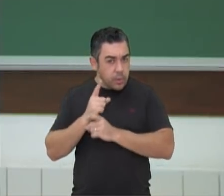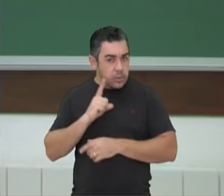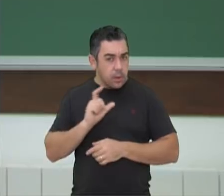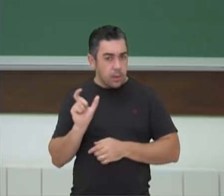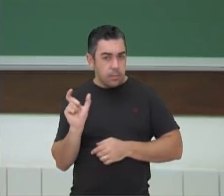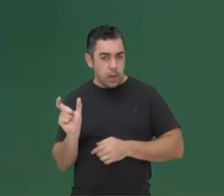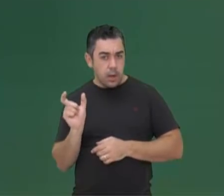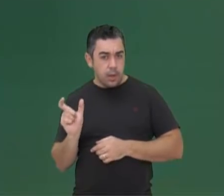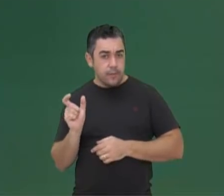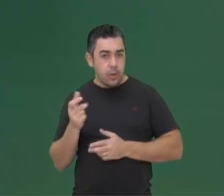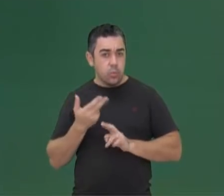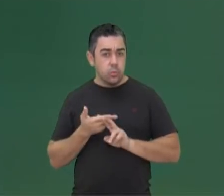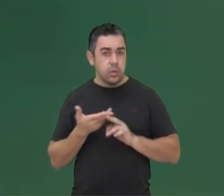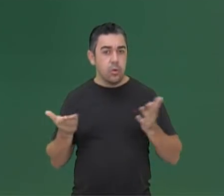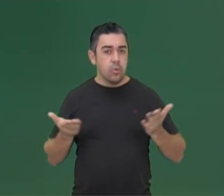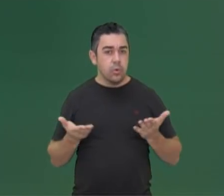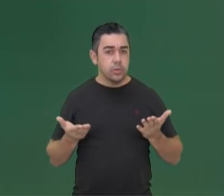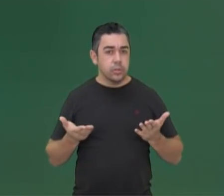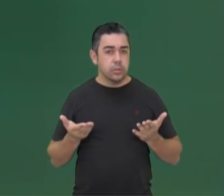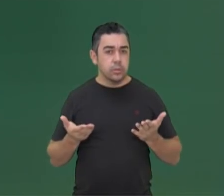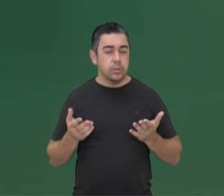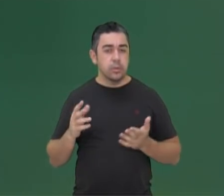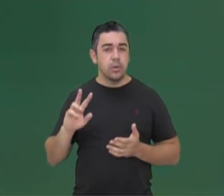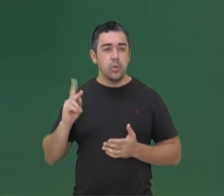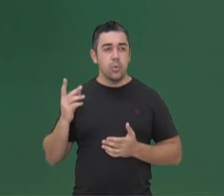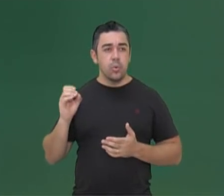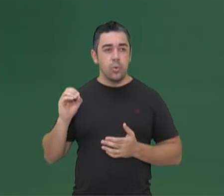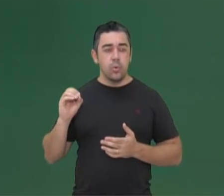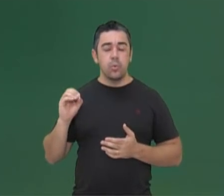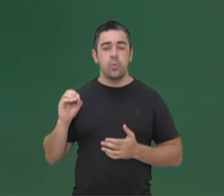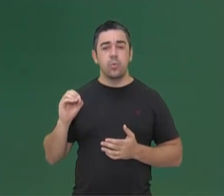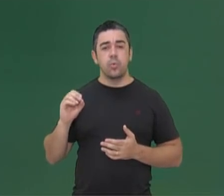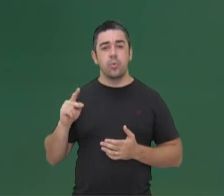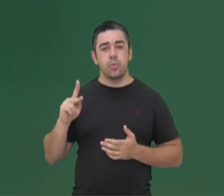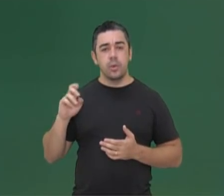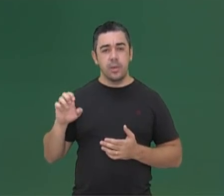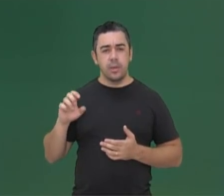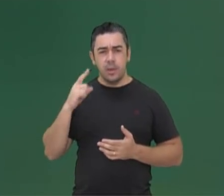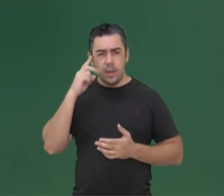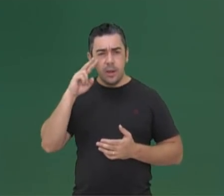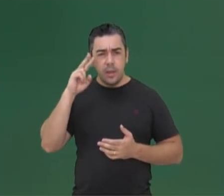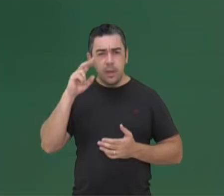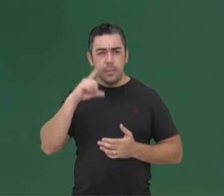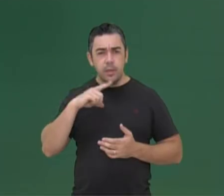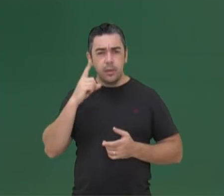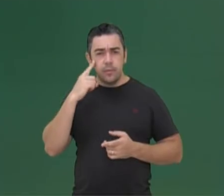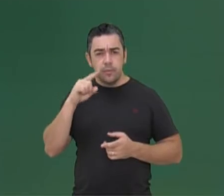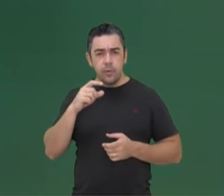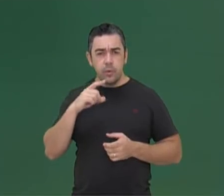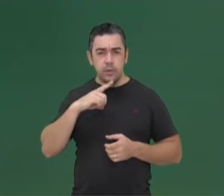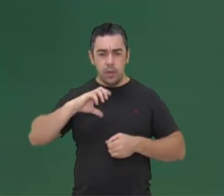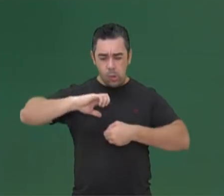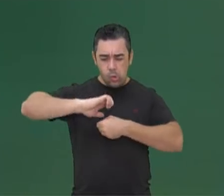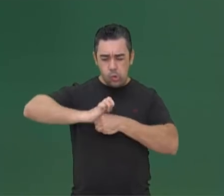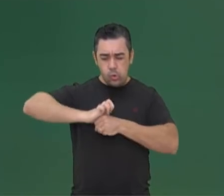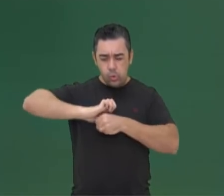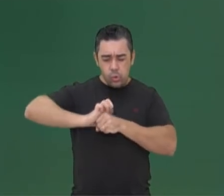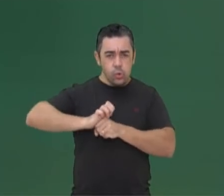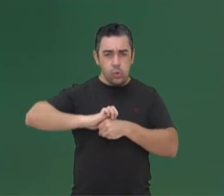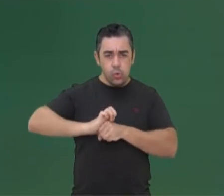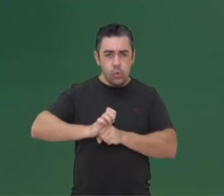palavra que a gente usa até hoje? Robert Hooke observou, lembra da cortiça, aquela rolha que eu trouxe na aula